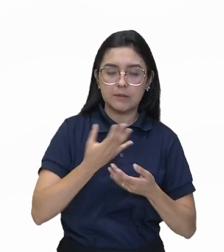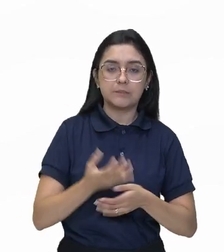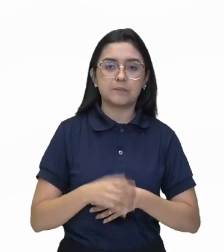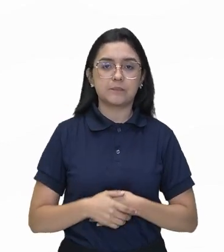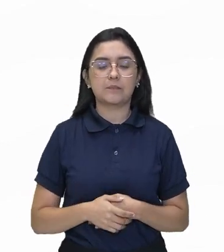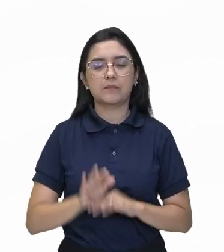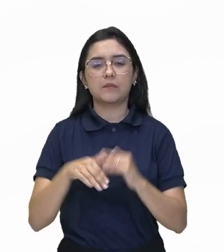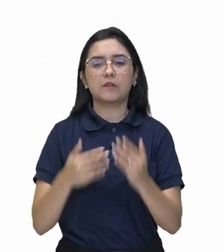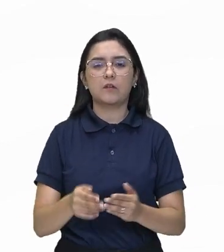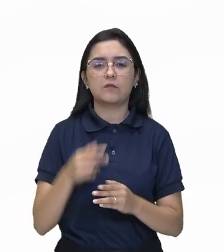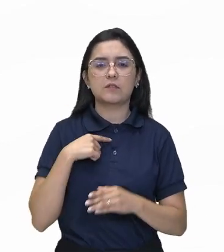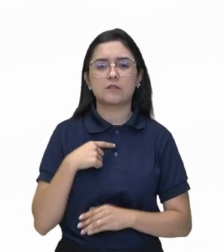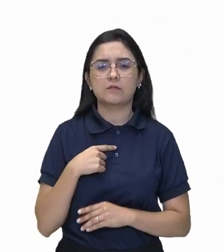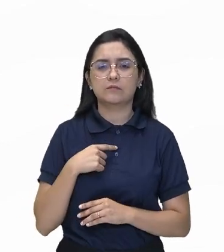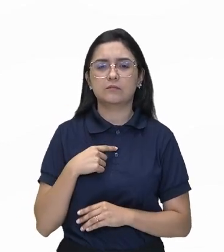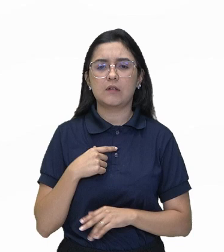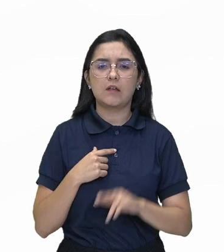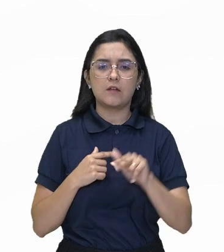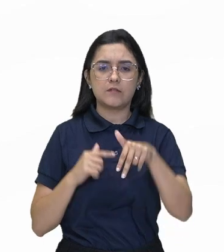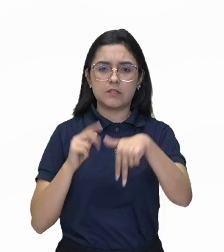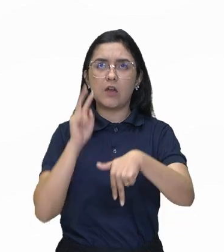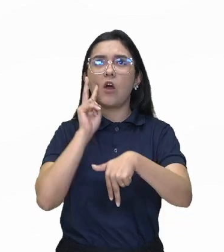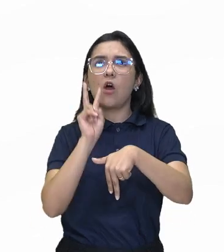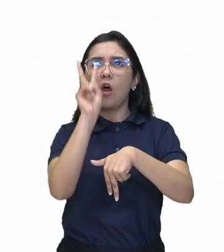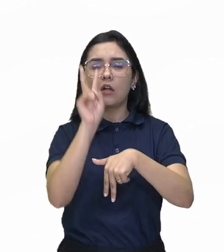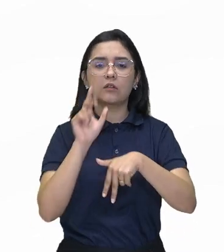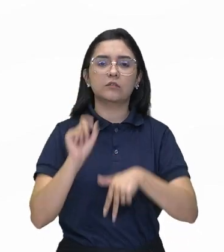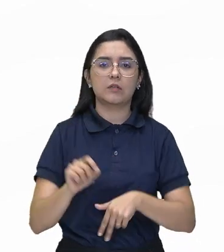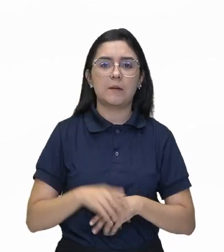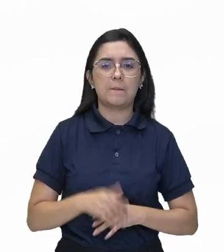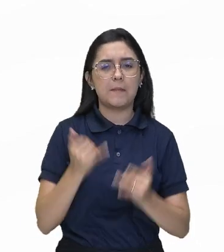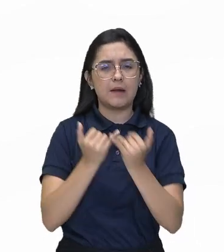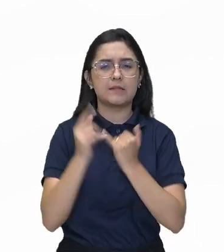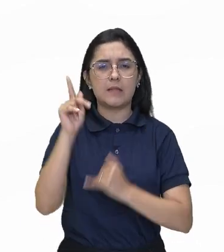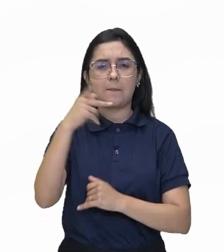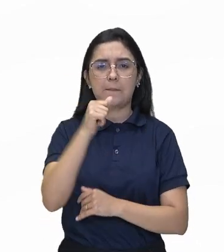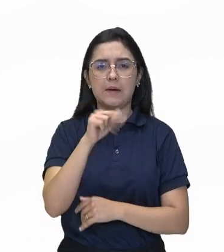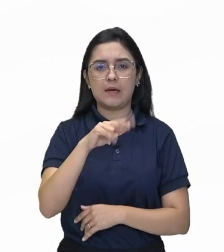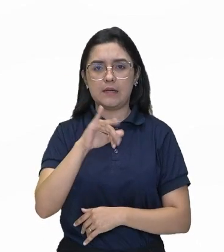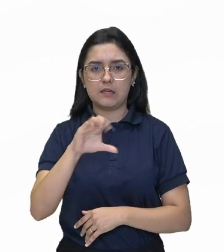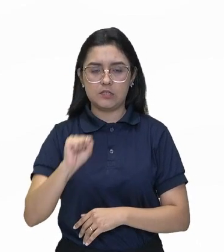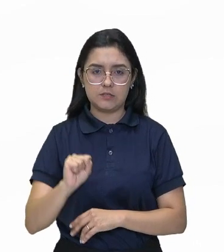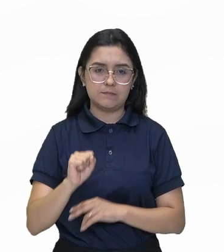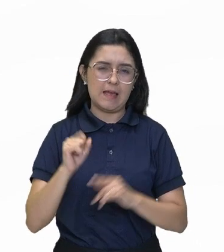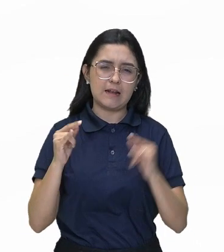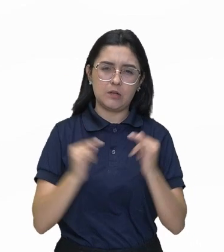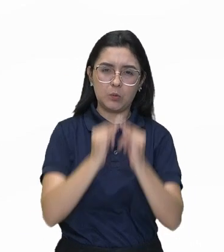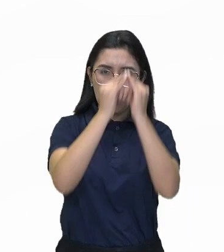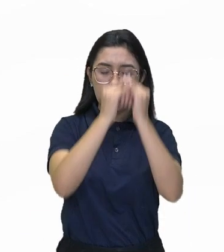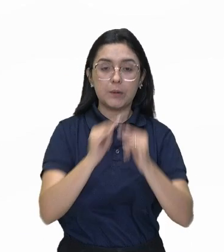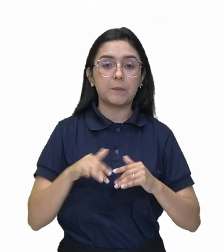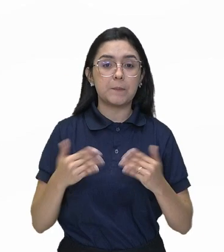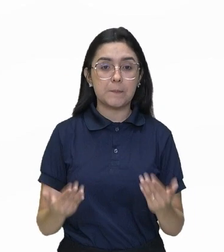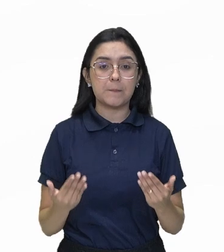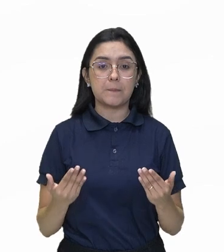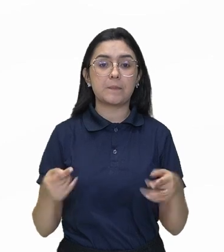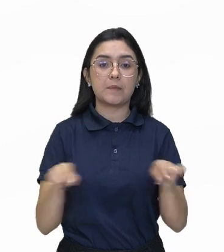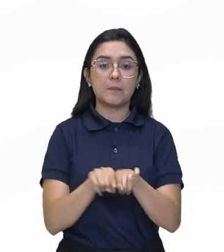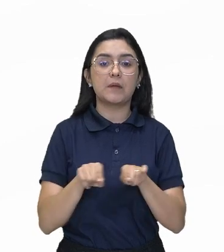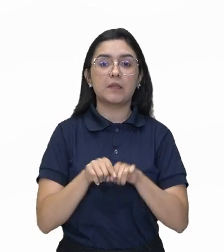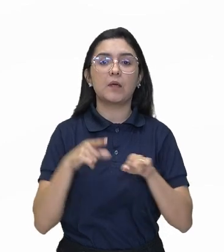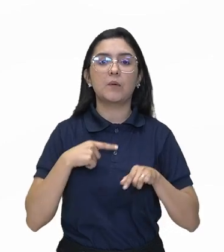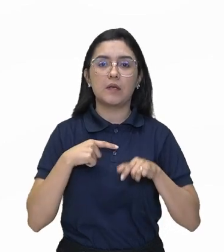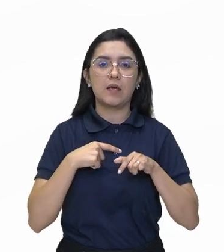você olha, é como se você estivesse embaixo da Torre Eiffel em Paris. Nós temos a plateia, tá? Então a